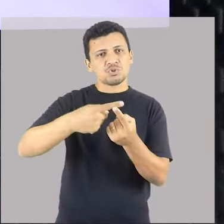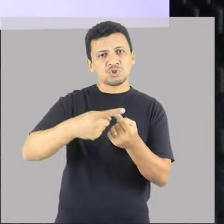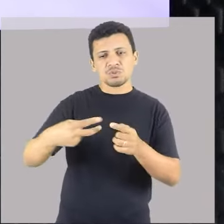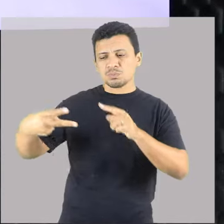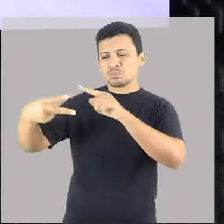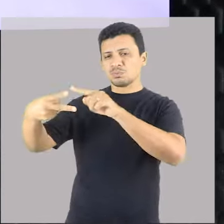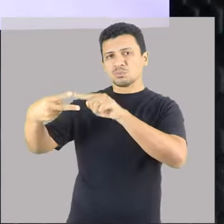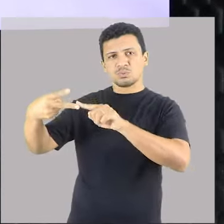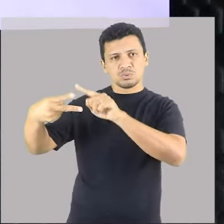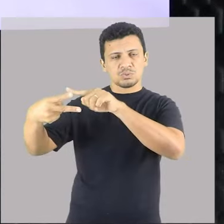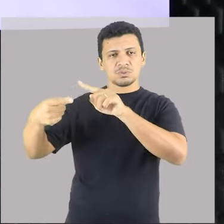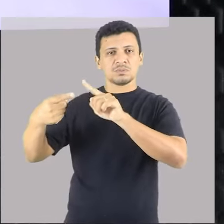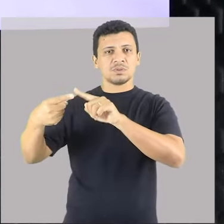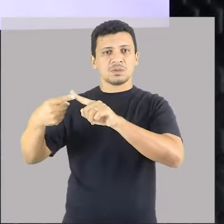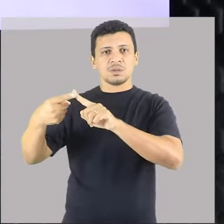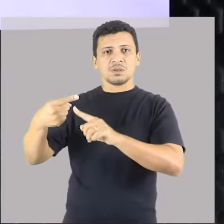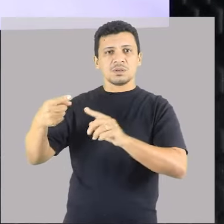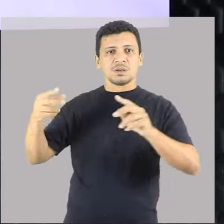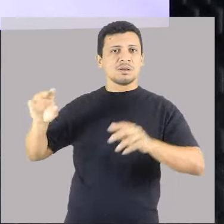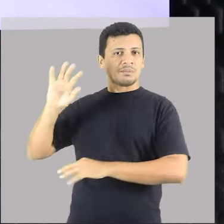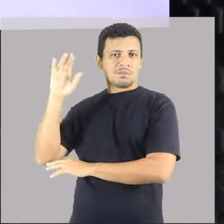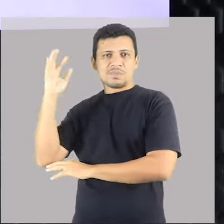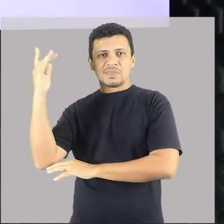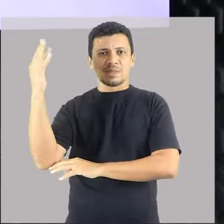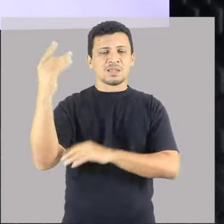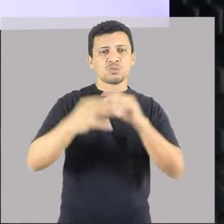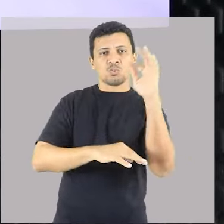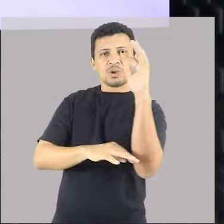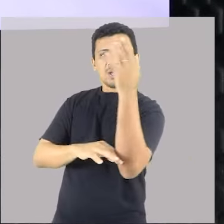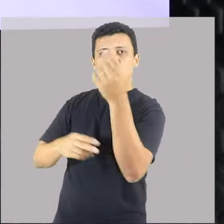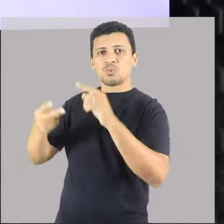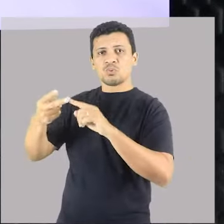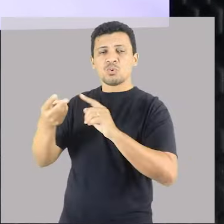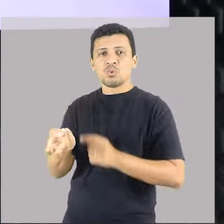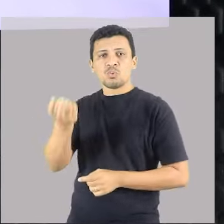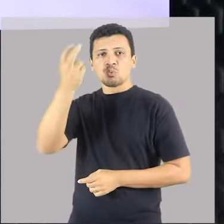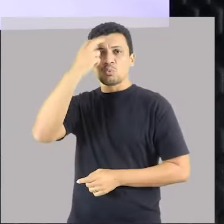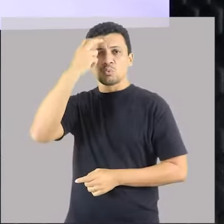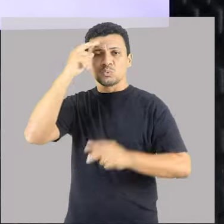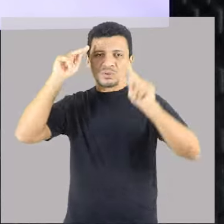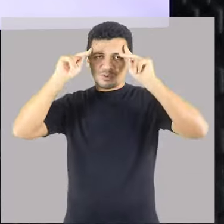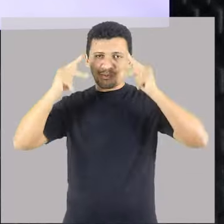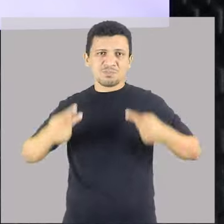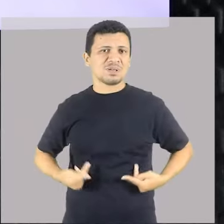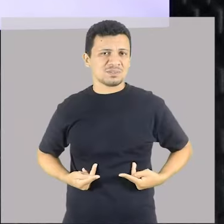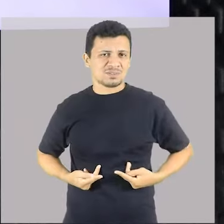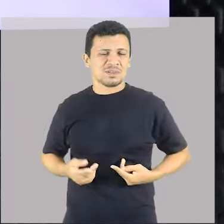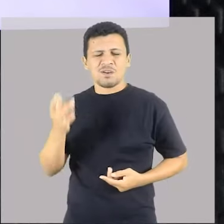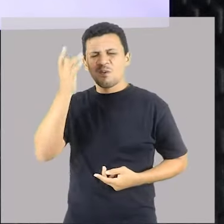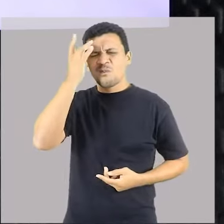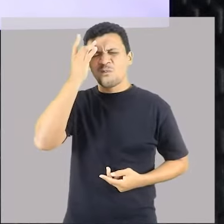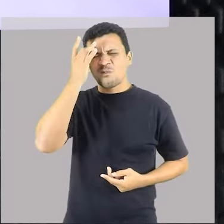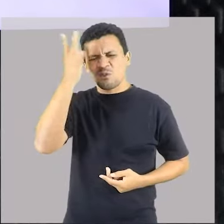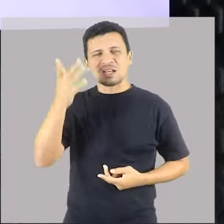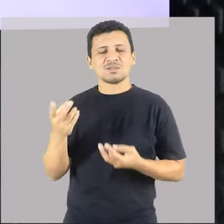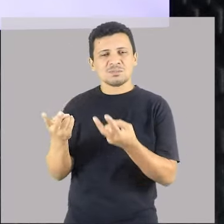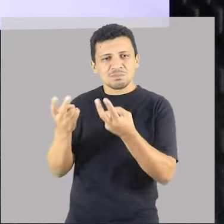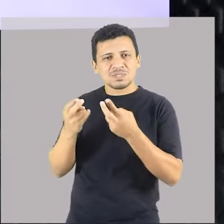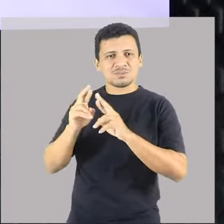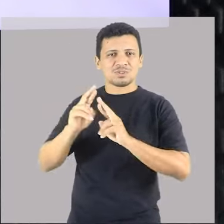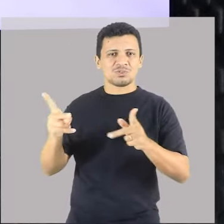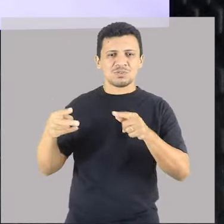tipos paisagem natural ou paisagem cultural ou humanizada e fica muito tranquila que é muito fácil diferenciar vamos